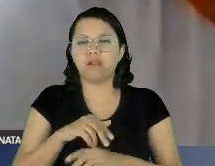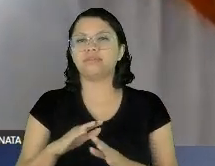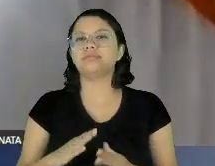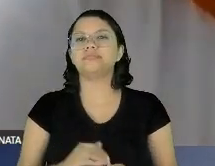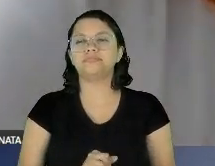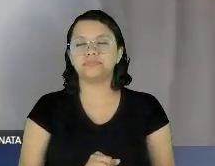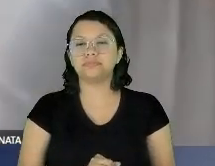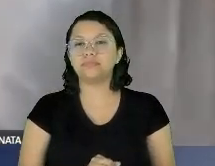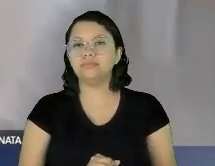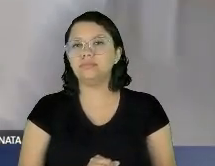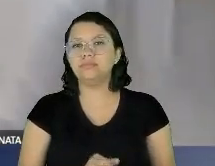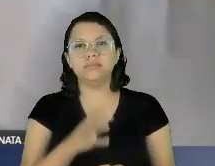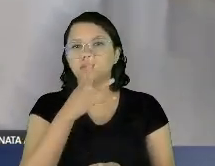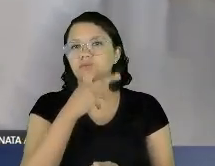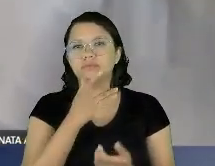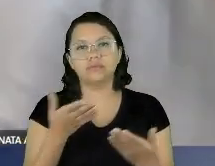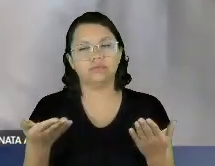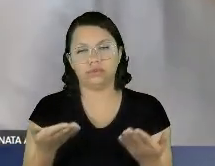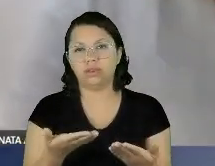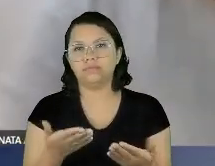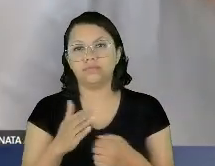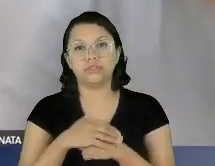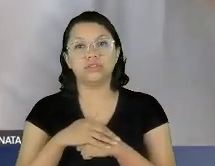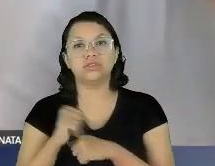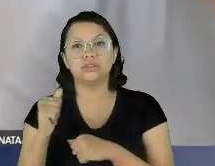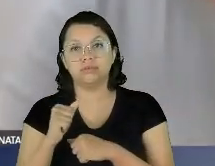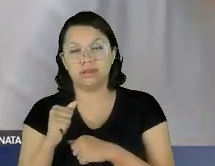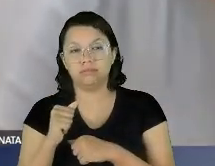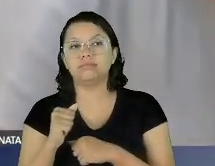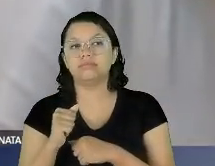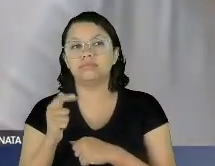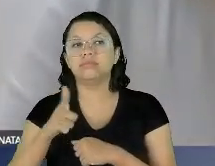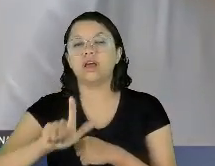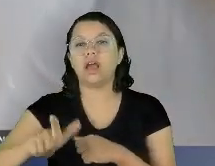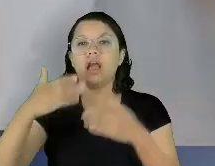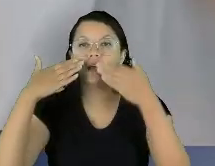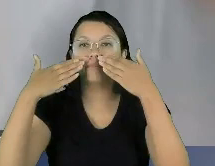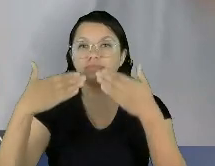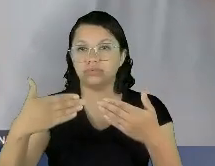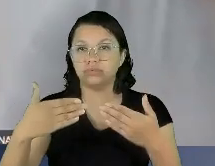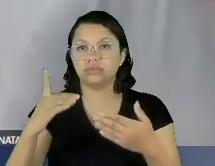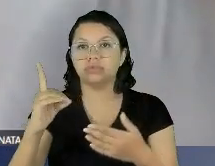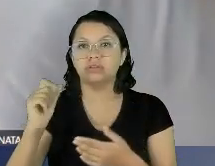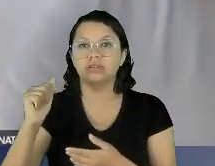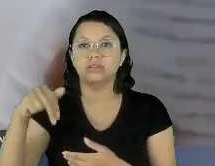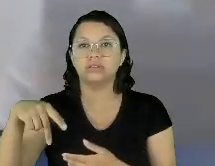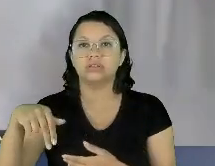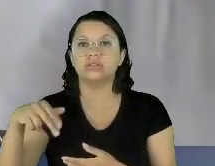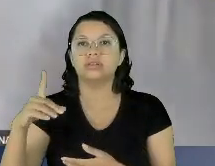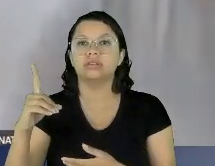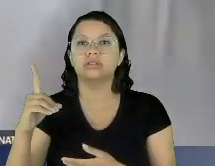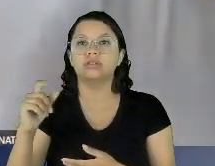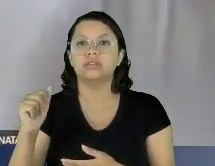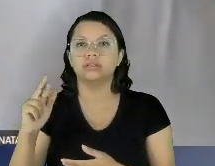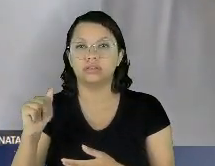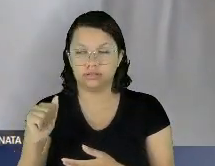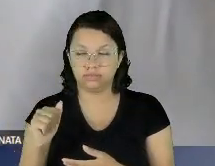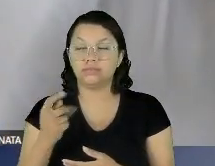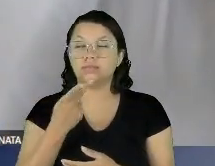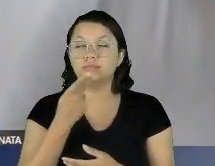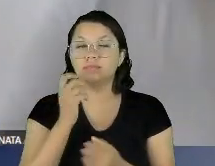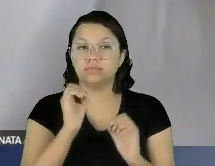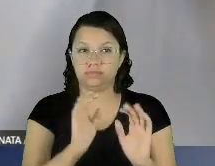vou aqui, sem mais delongas, chamar para a próxima apresentação a Dandara Pinho. A palavra é